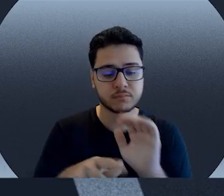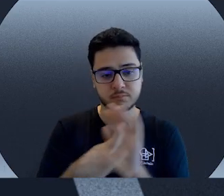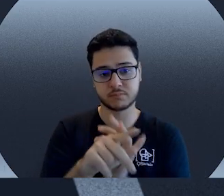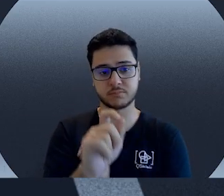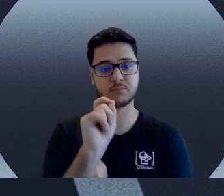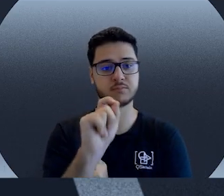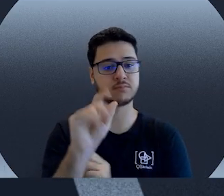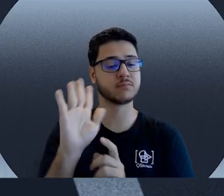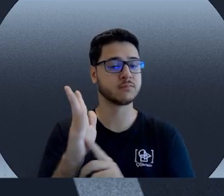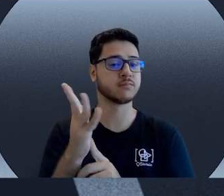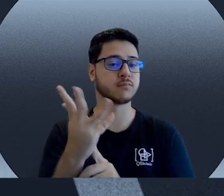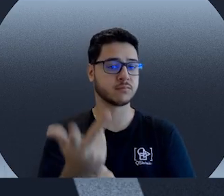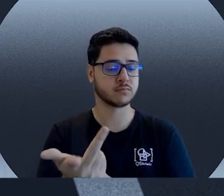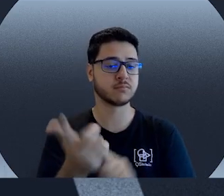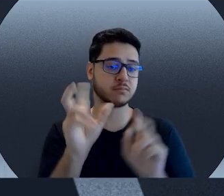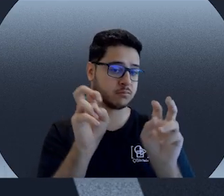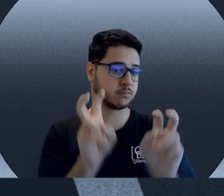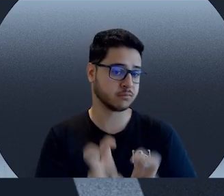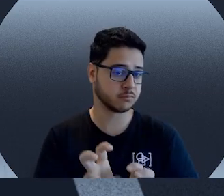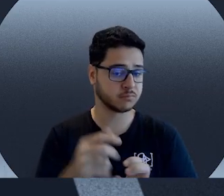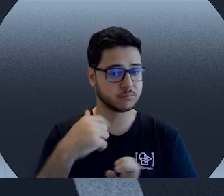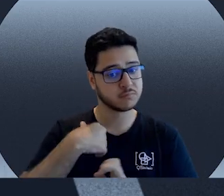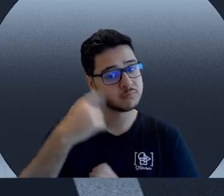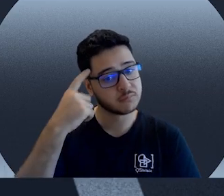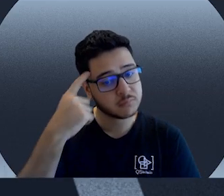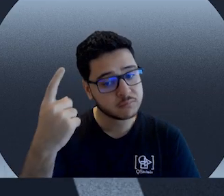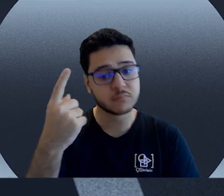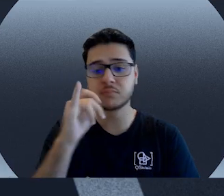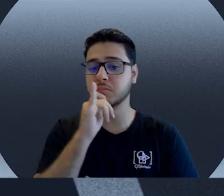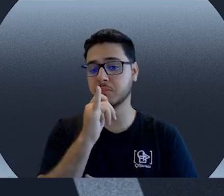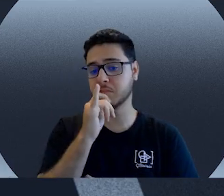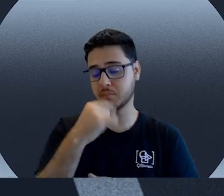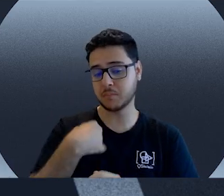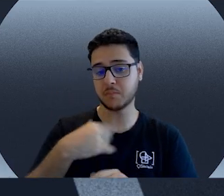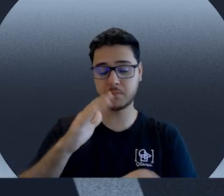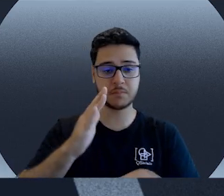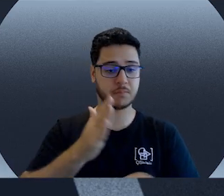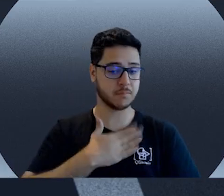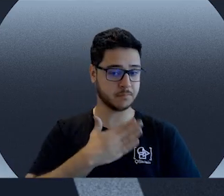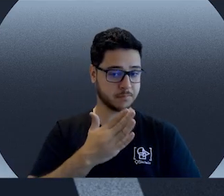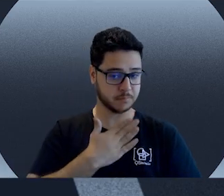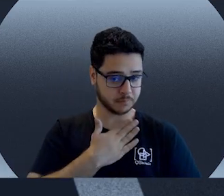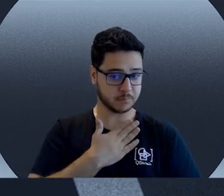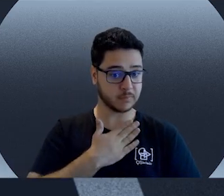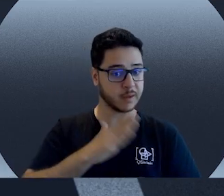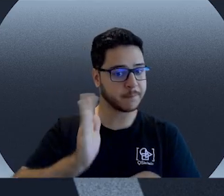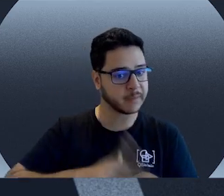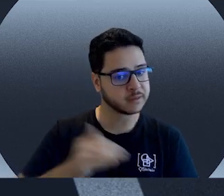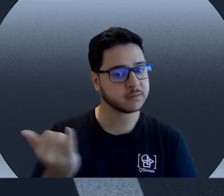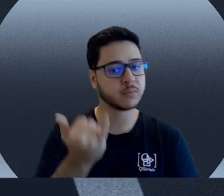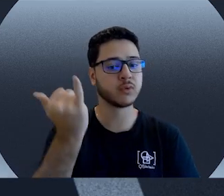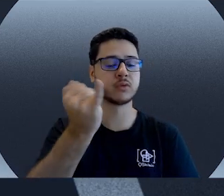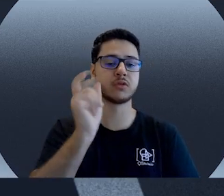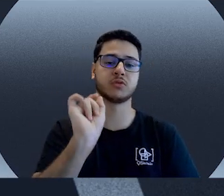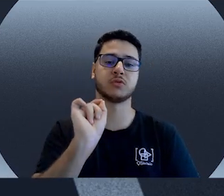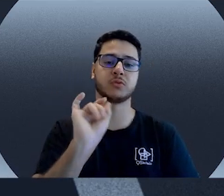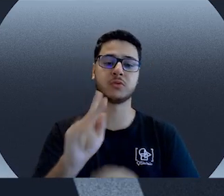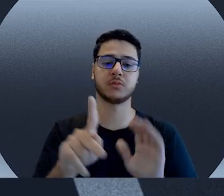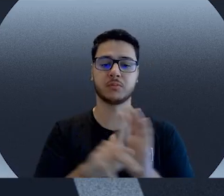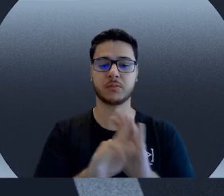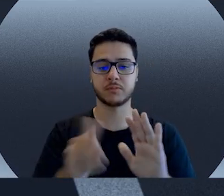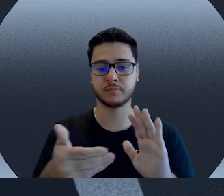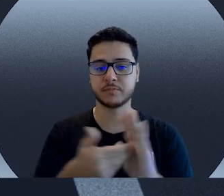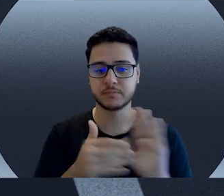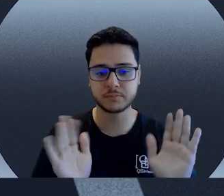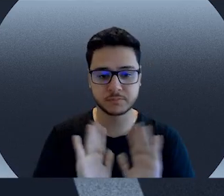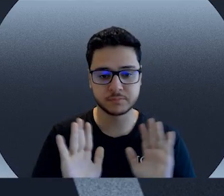arte conceitual, que é essa ideia de que o conceito, a minha ideia, ela é mais importante do que o meu objeto final.